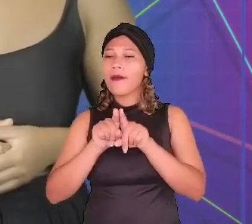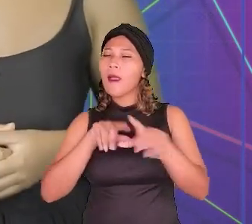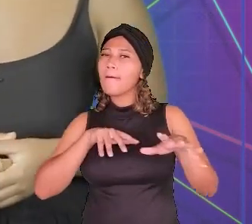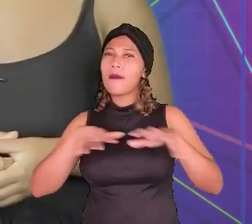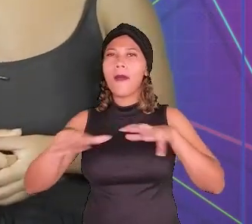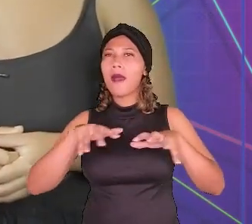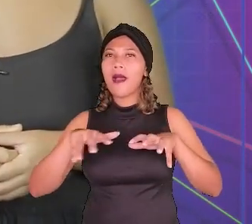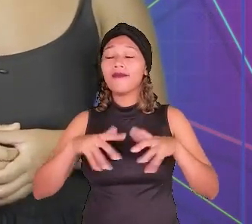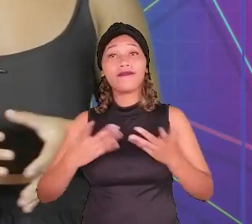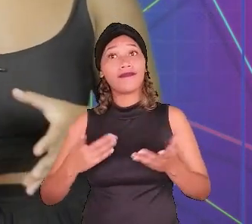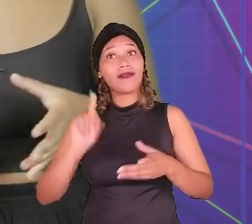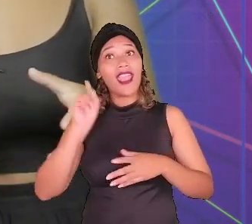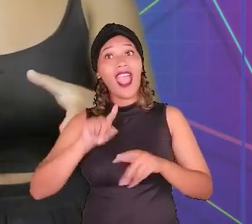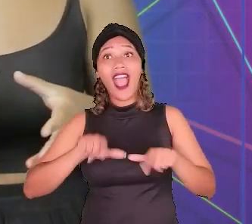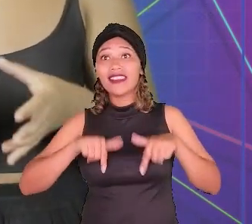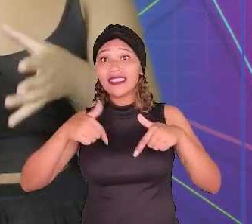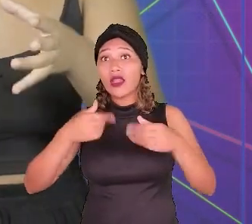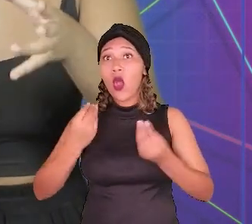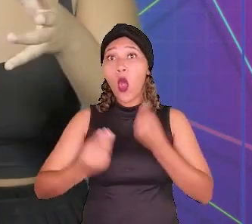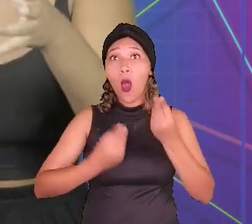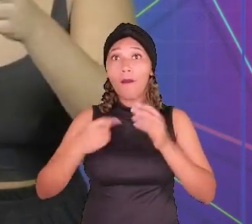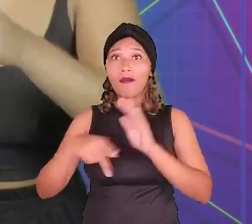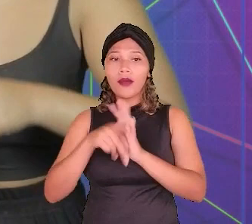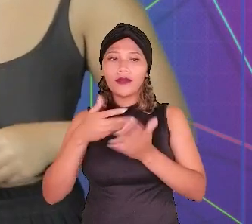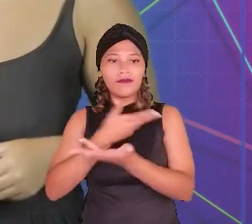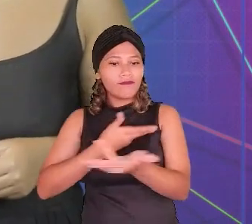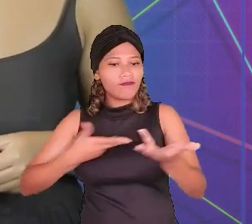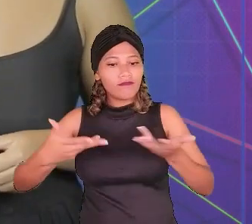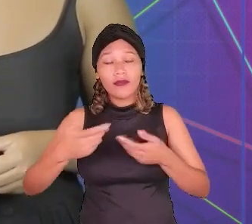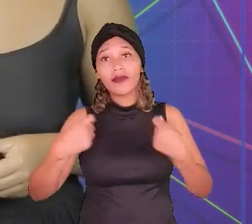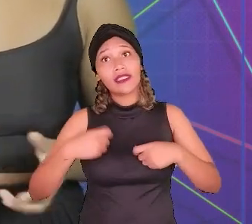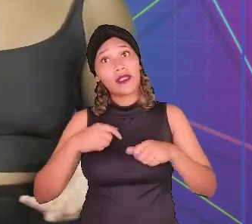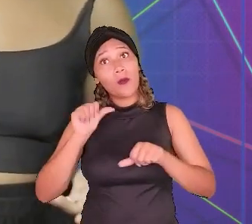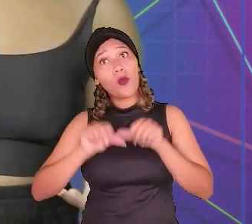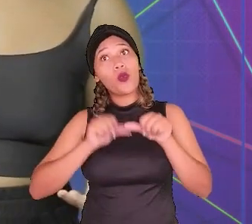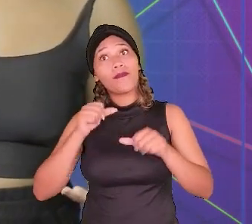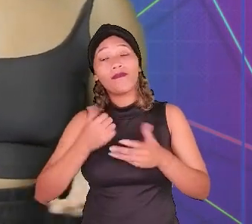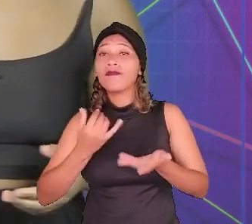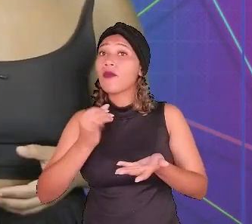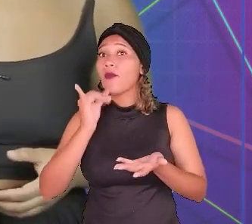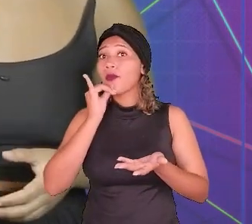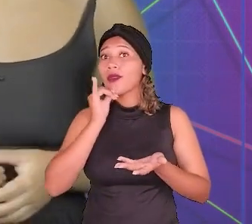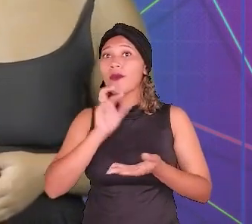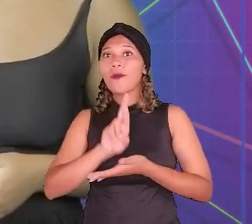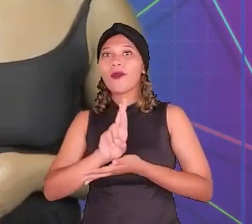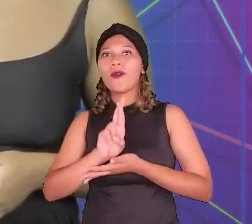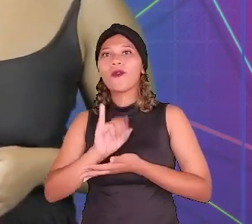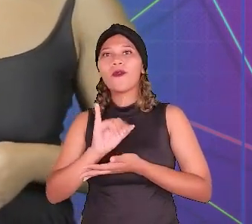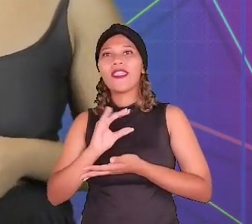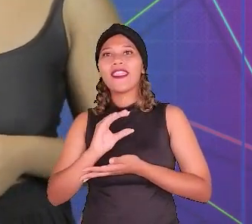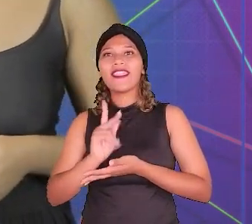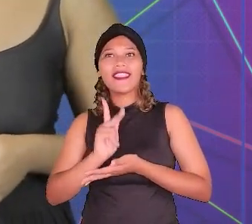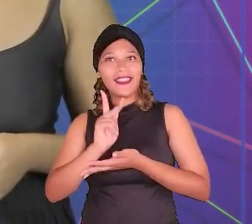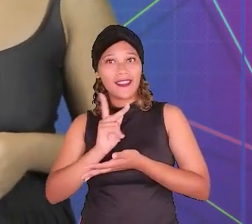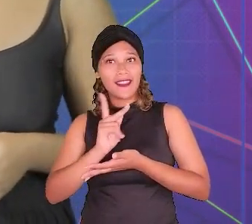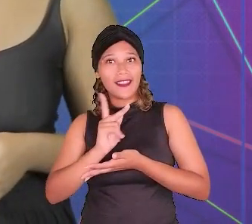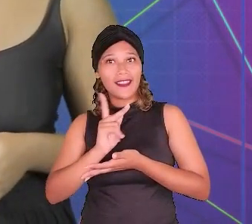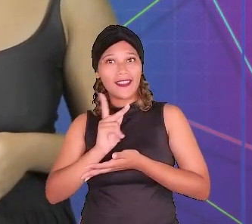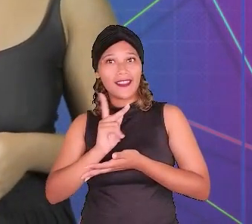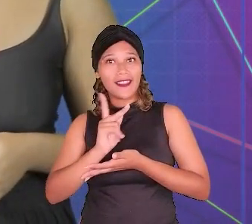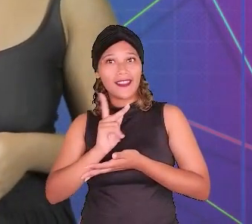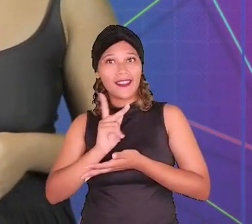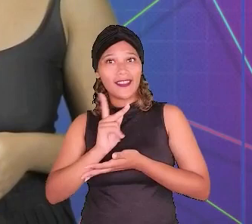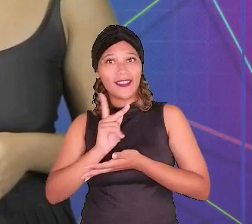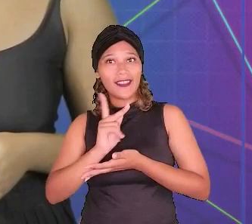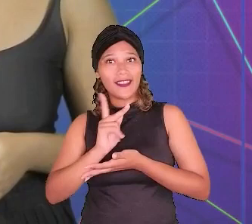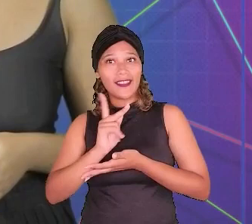na revolução. Age no sentido de renovar as relações. Um exemplo pode ser Rick, de Rick and Morty. Imagem de Rick, desenho